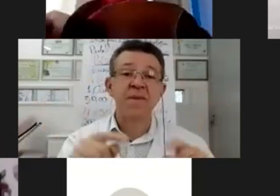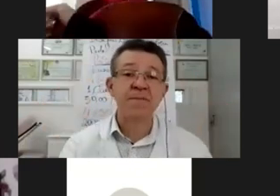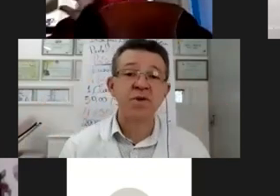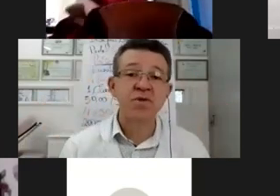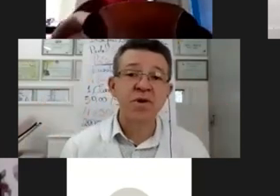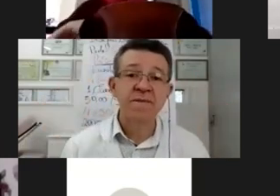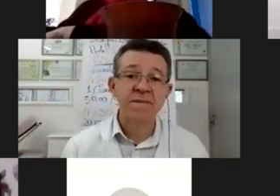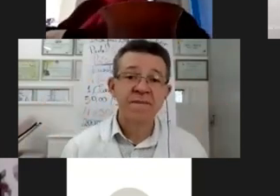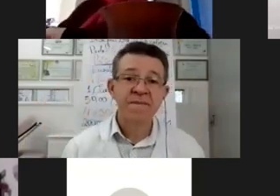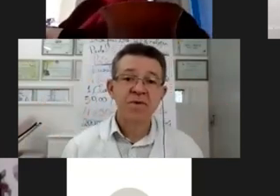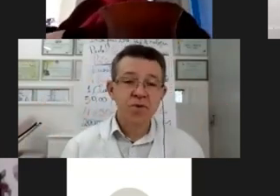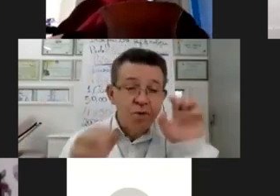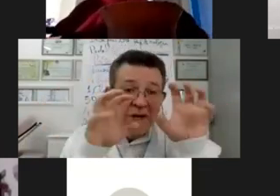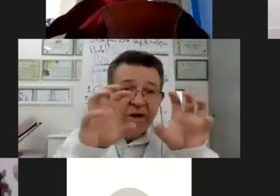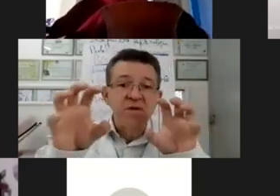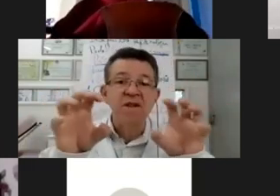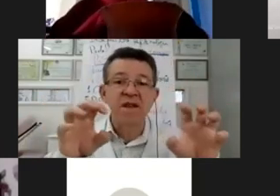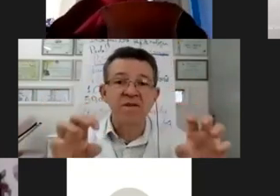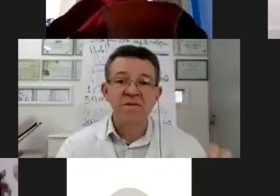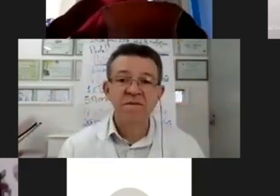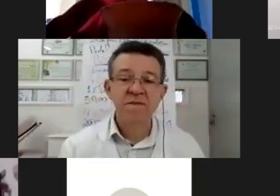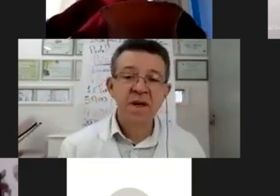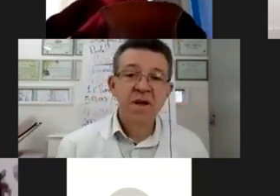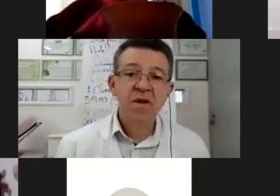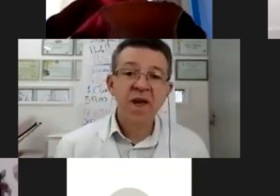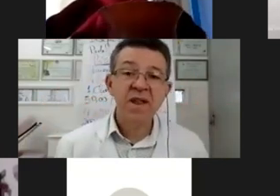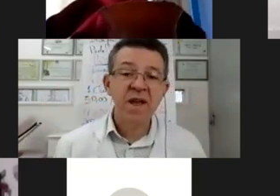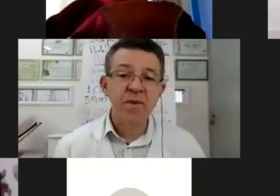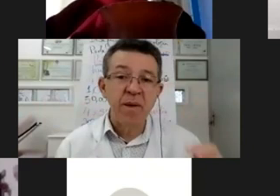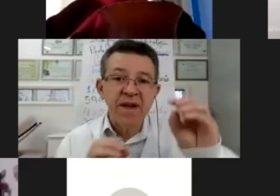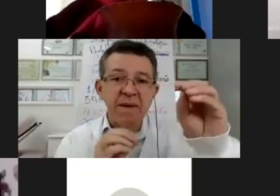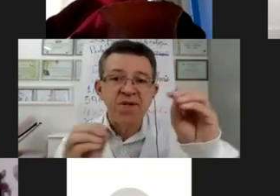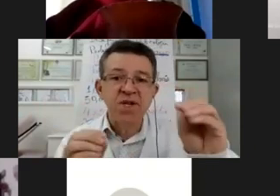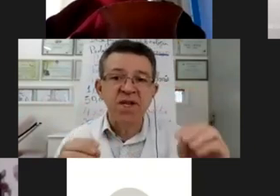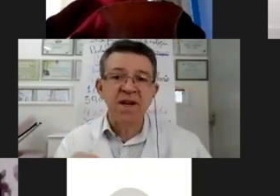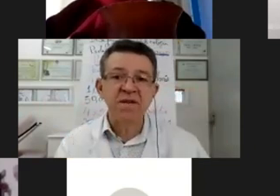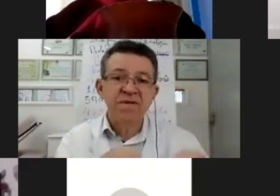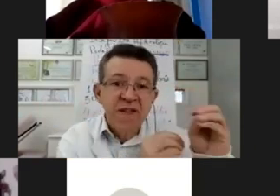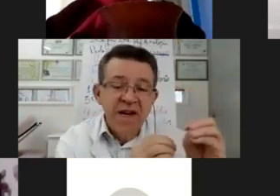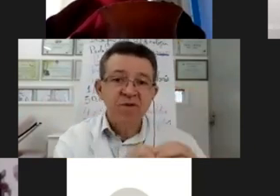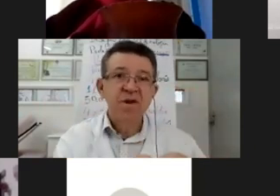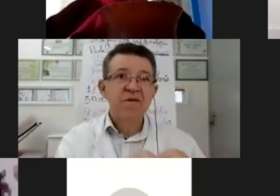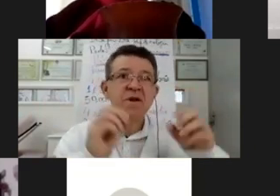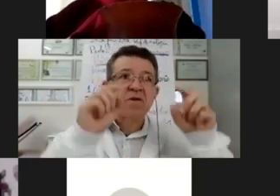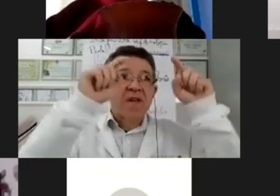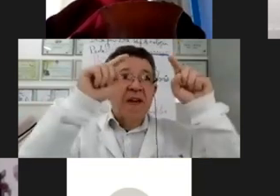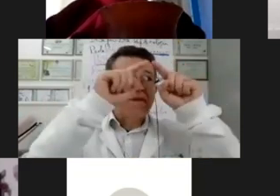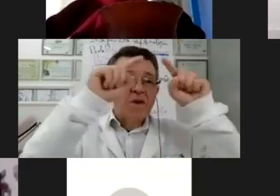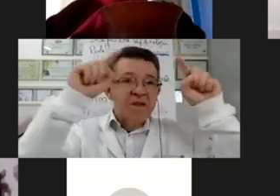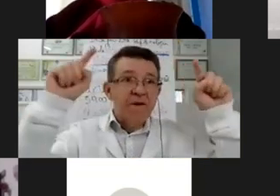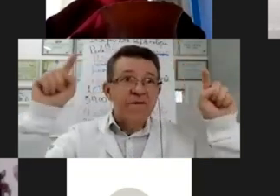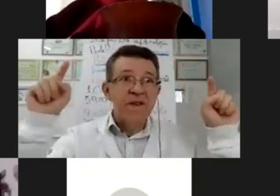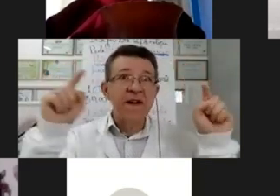o seu sistema reprodutor? Tudo ali acontecendo? Ou quem tem um probleminha na bexiga, no fígado, você